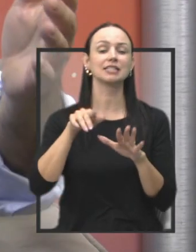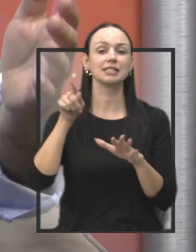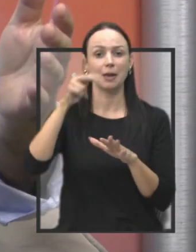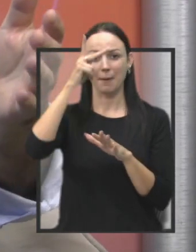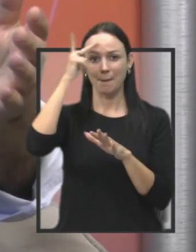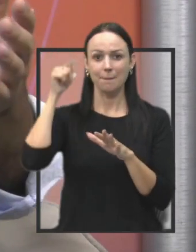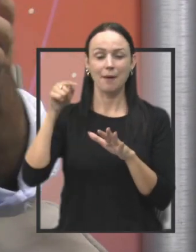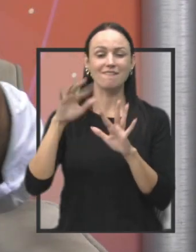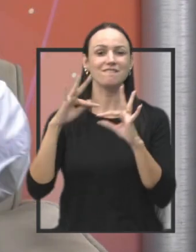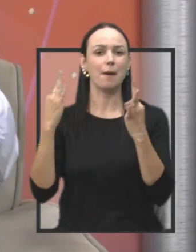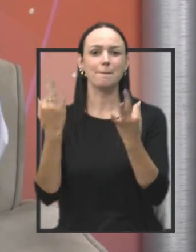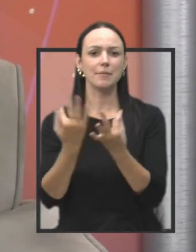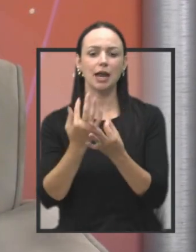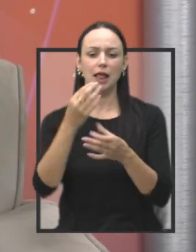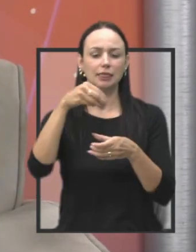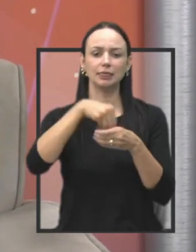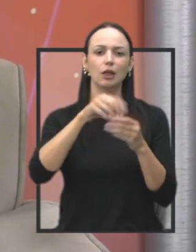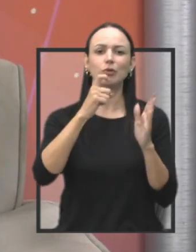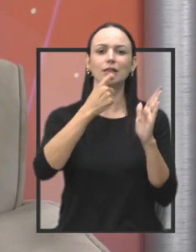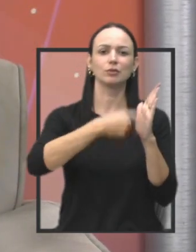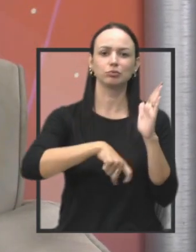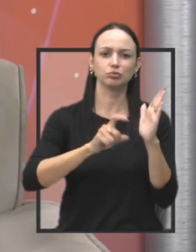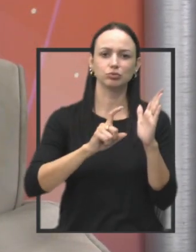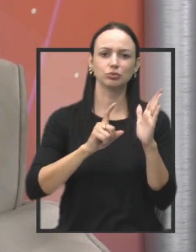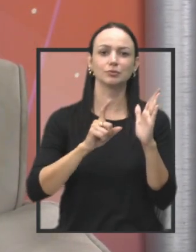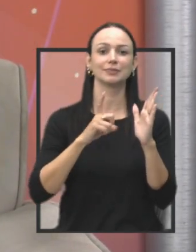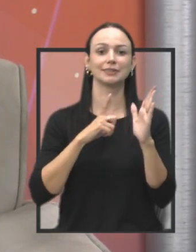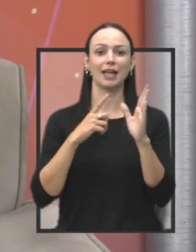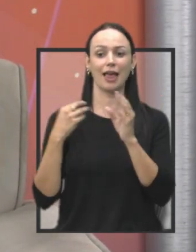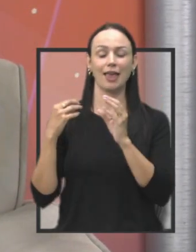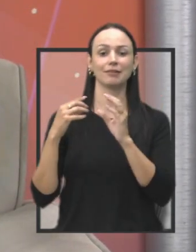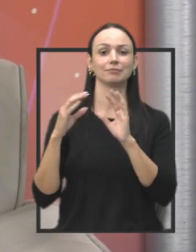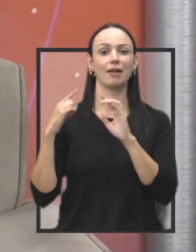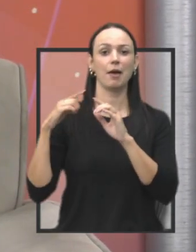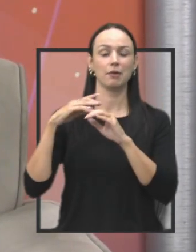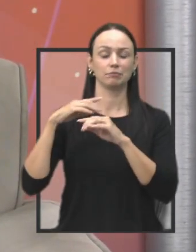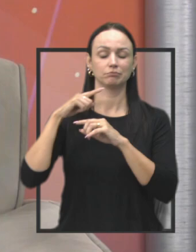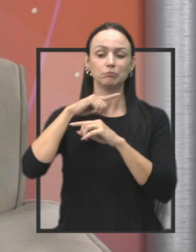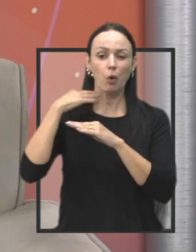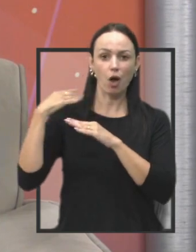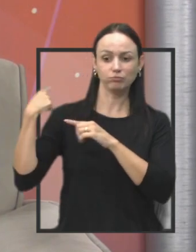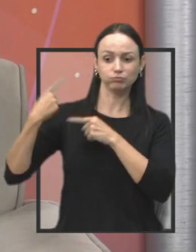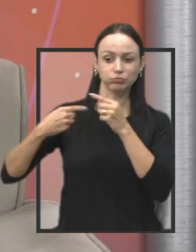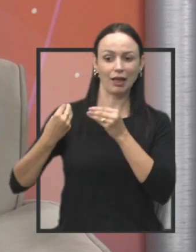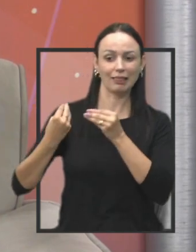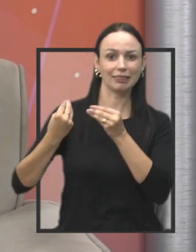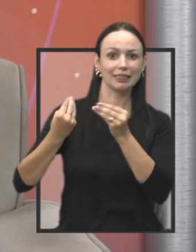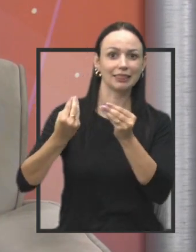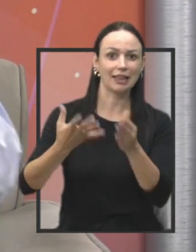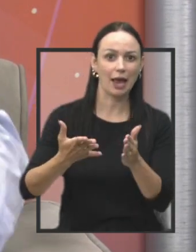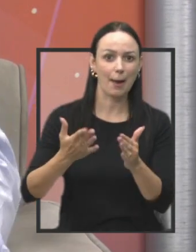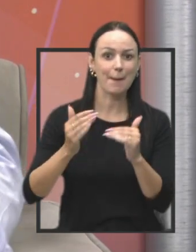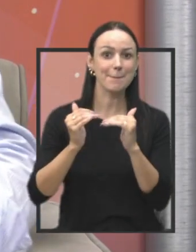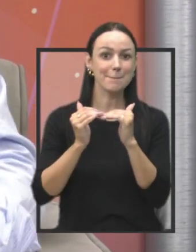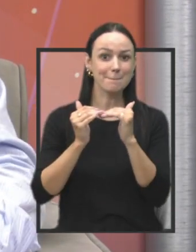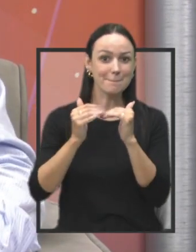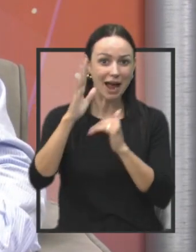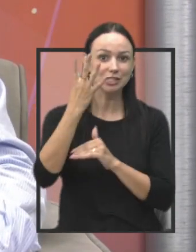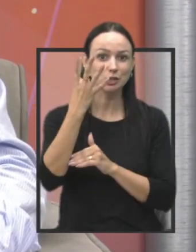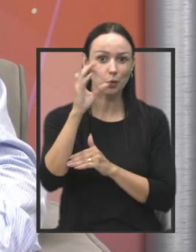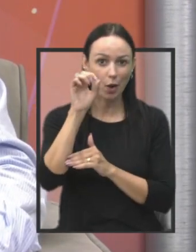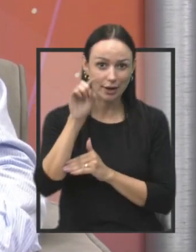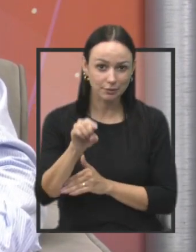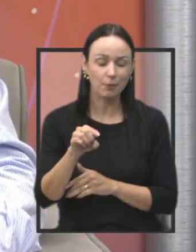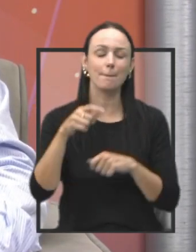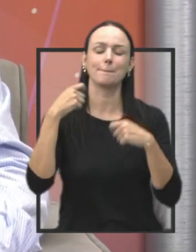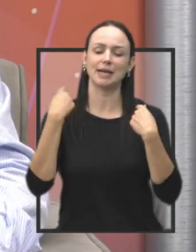dos rendimentos tributáveis, mas recebeu uma herança que ultrapassa os 40 mil, fica obrigado à entrega da